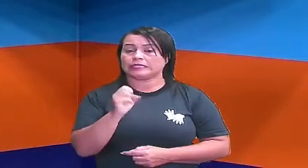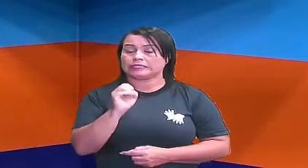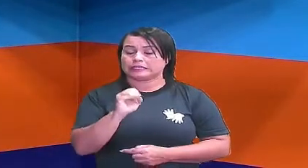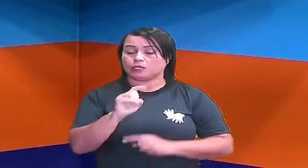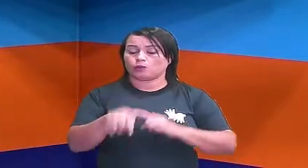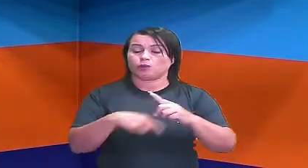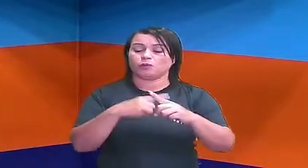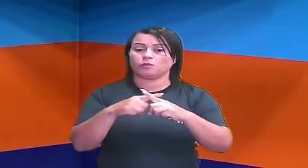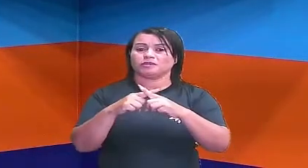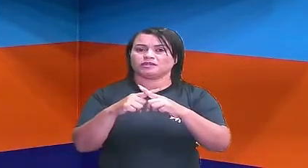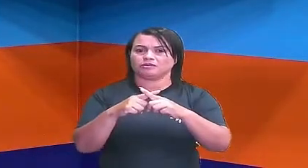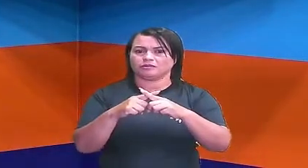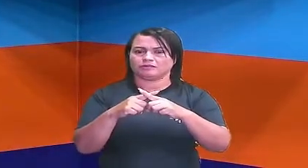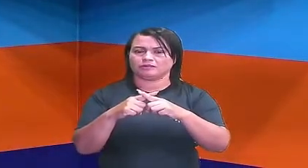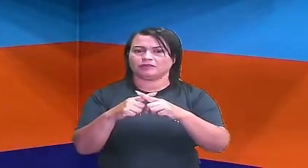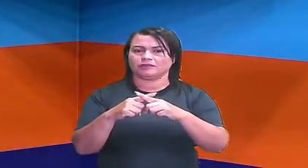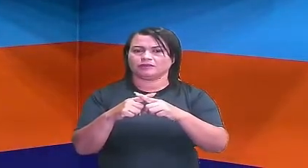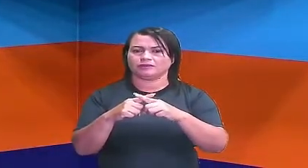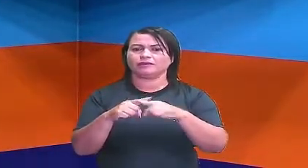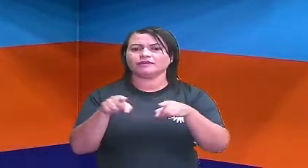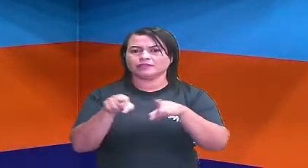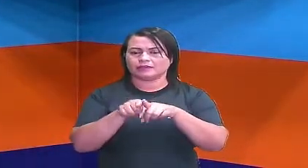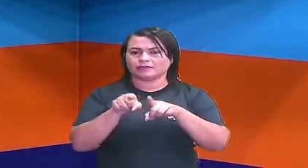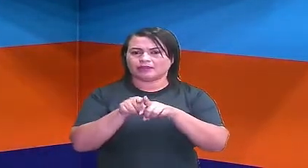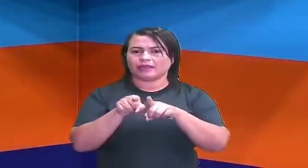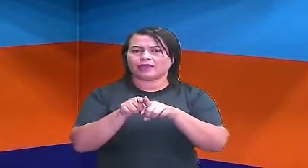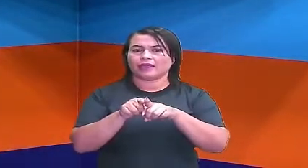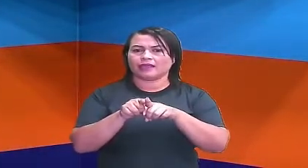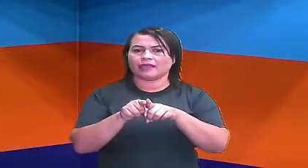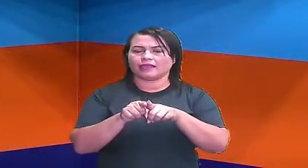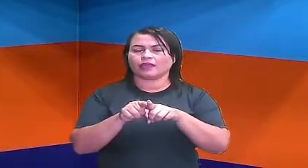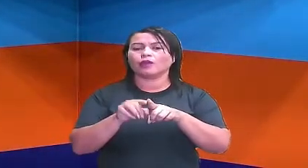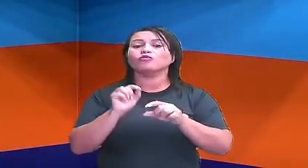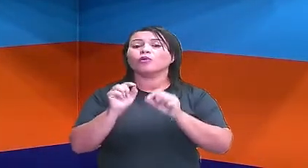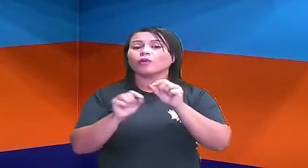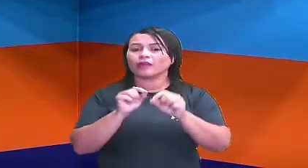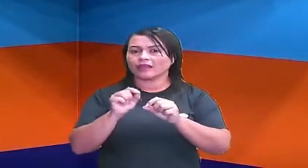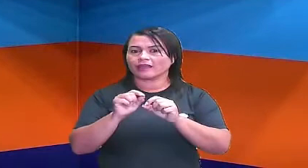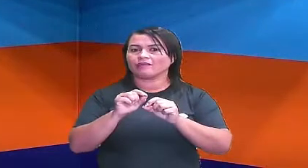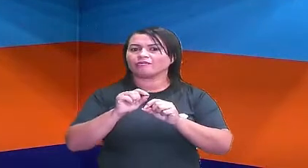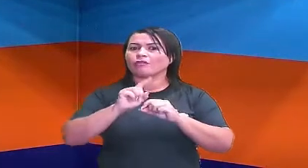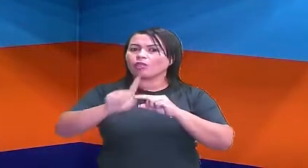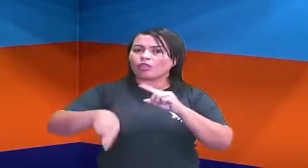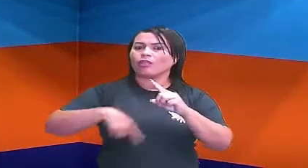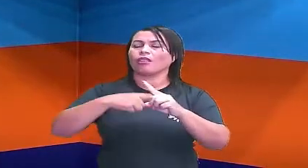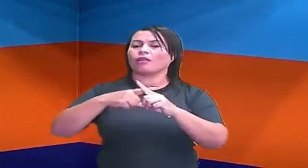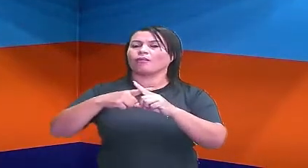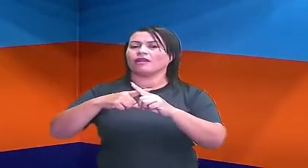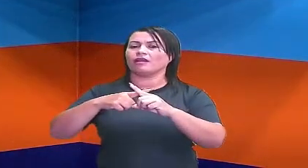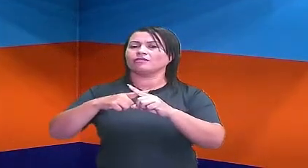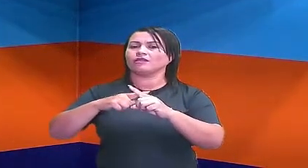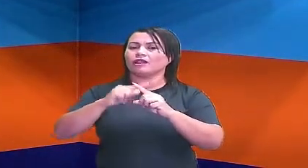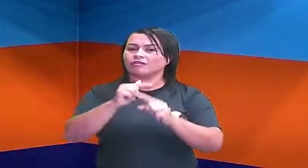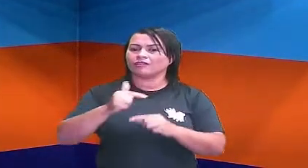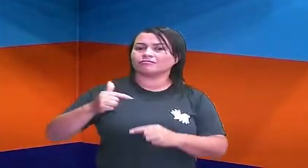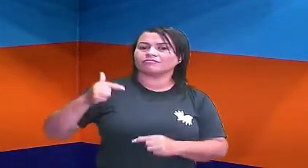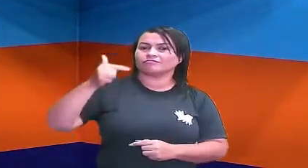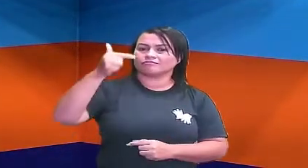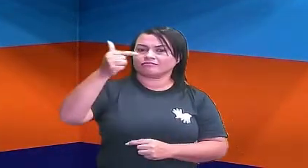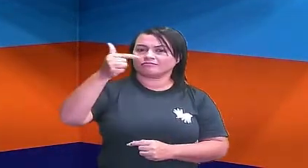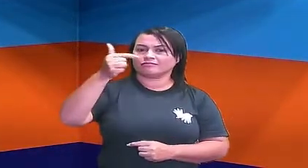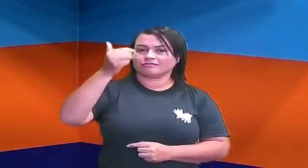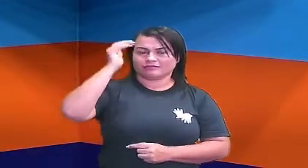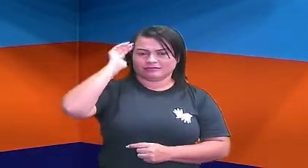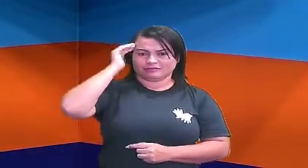multiplico, eu estou também aumentando essa medida, ok? Então, ela vai ao quadrado. Eu estou multiplicando duas